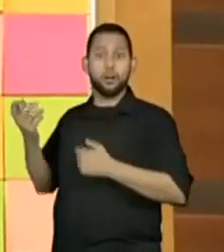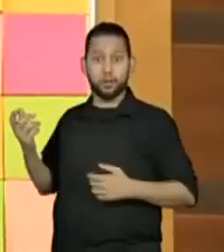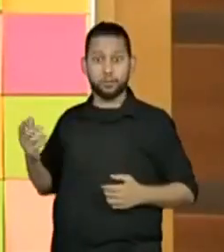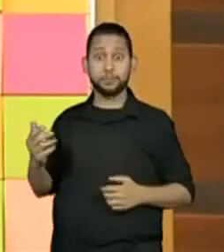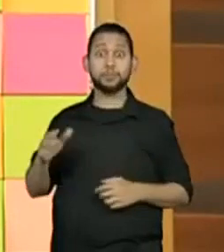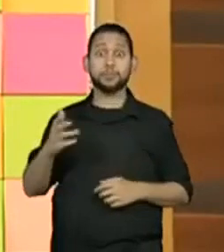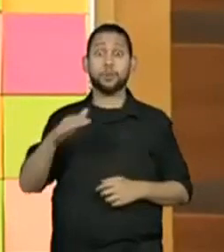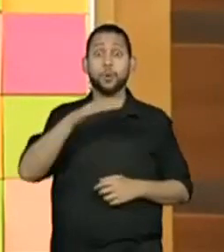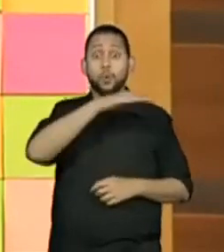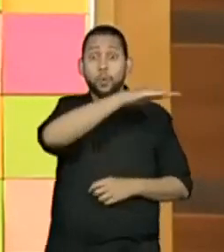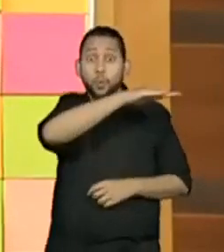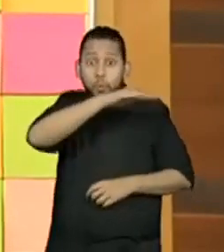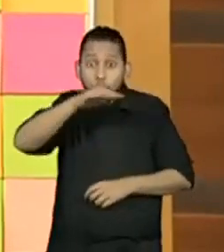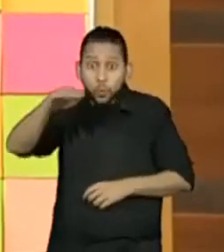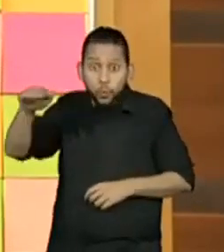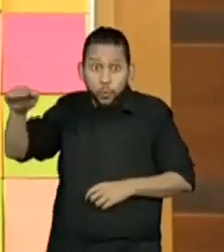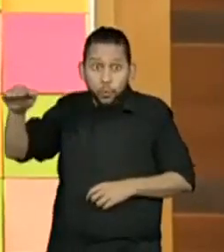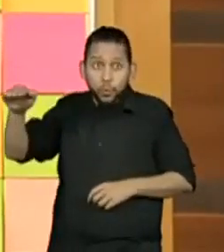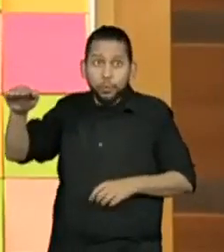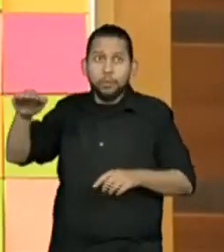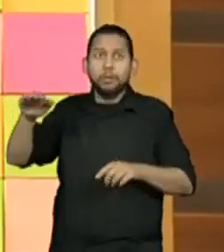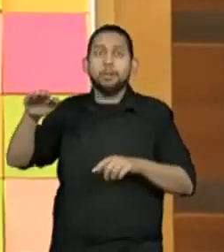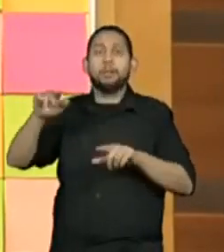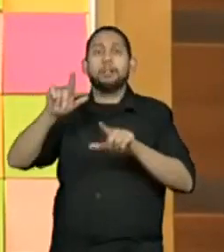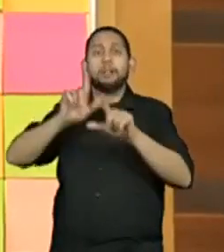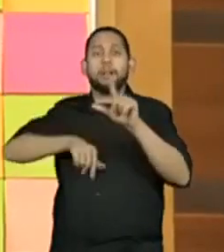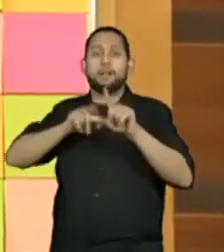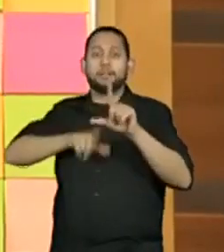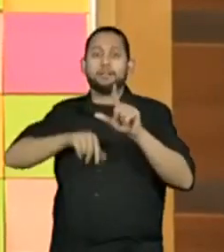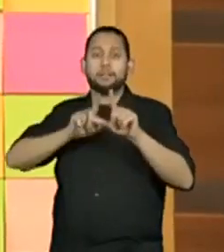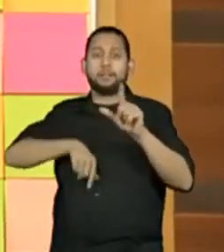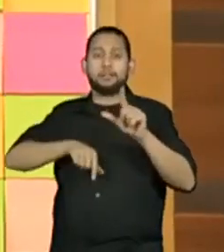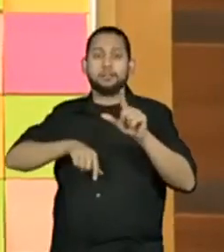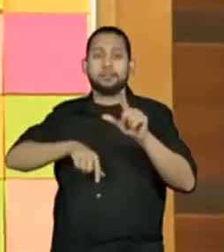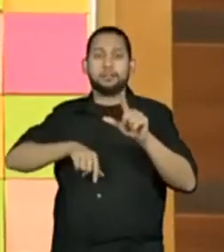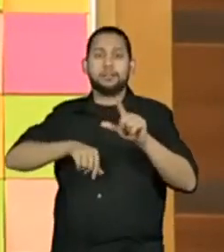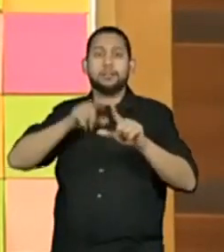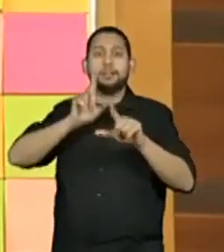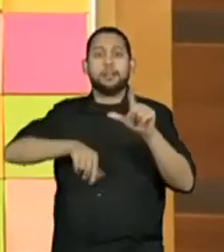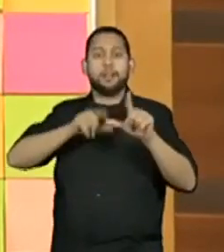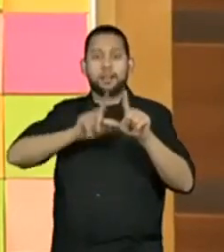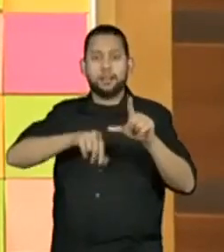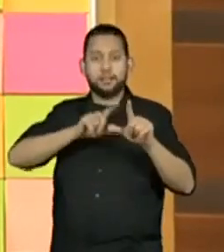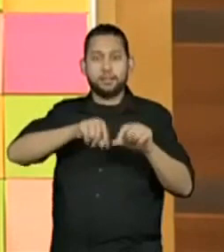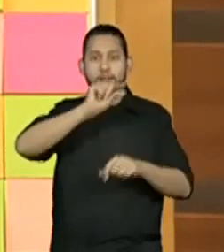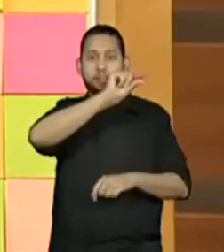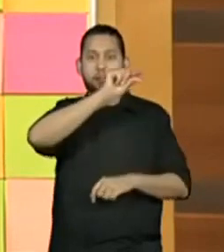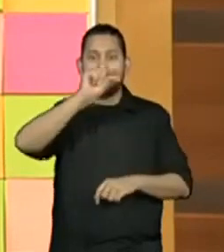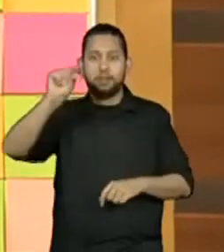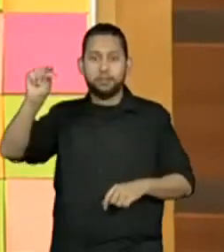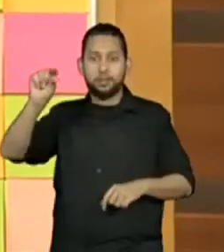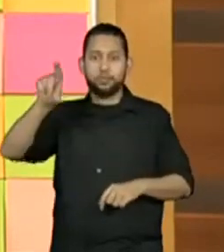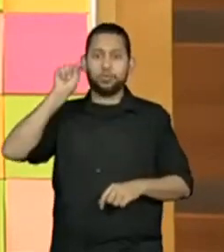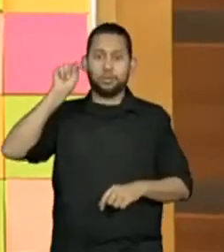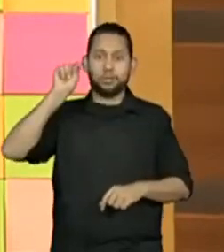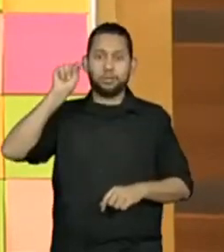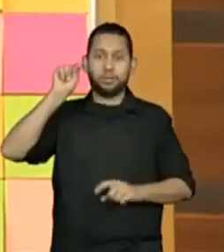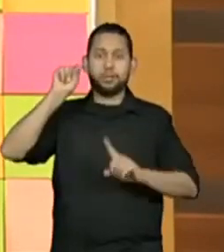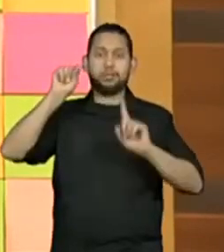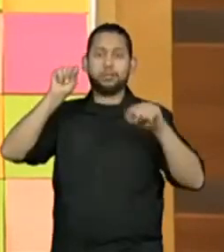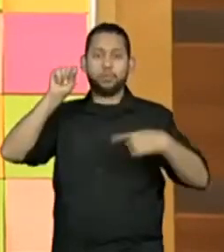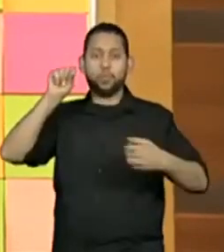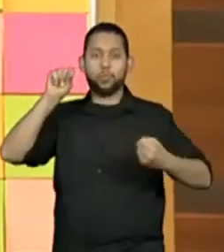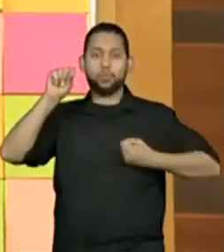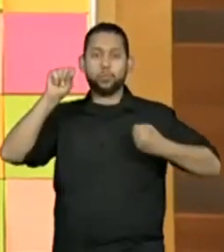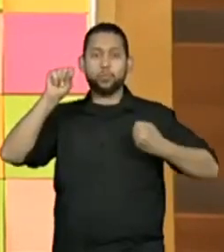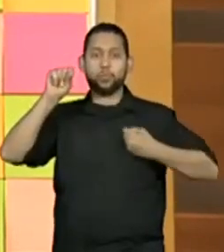Só, professor, não vou falar, o horizontal seriam as letras, professor? Isso mesmo. Beleza. Você vai falar, então, primeiro uma letra. Tá. E depois, junto com a